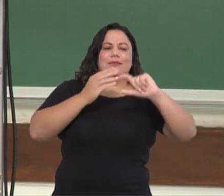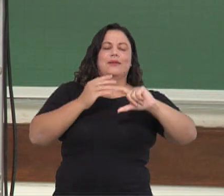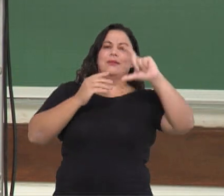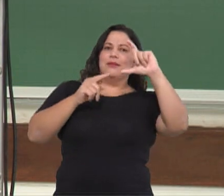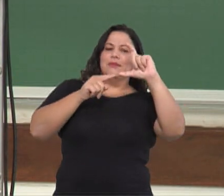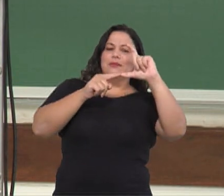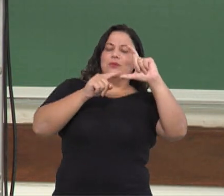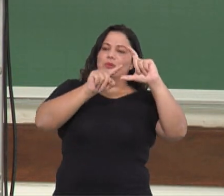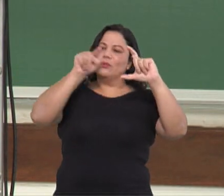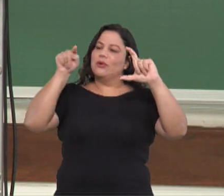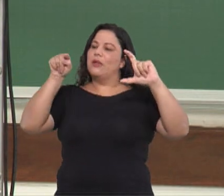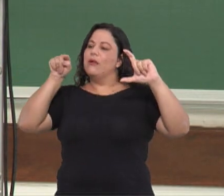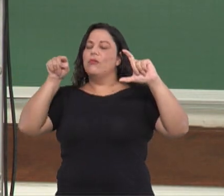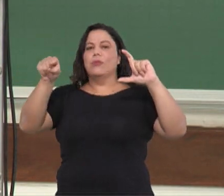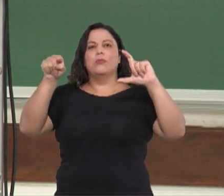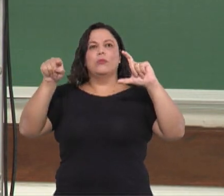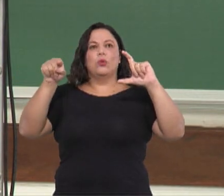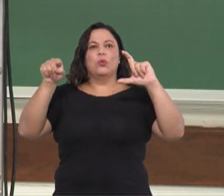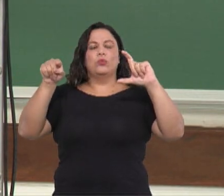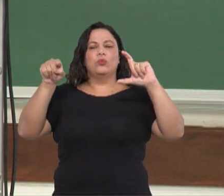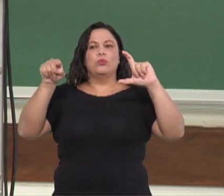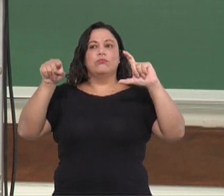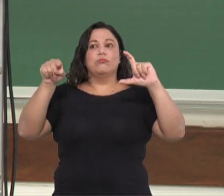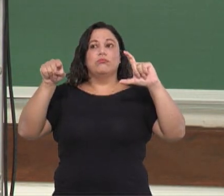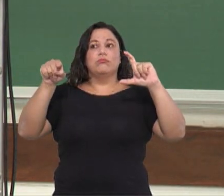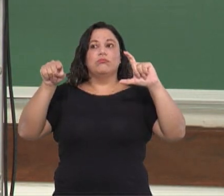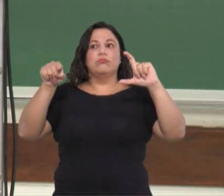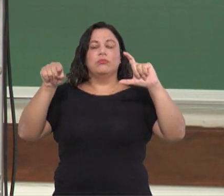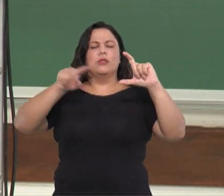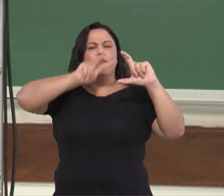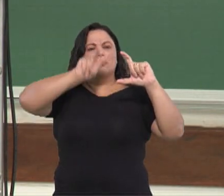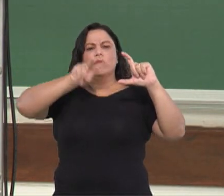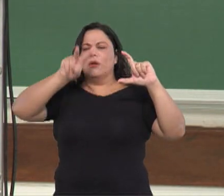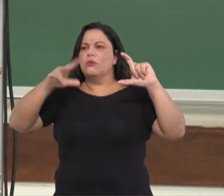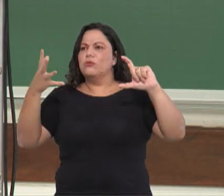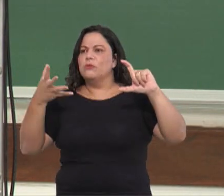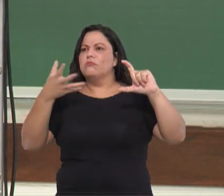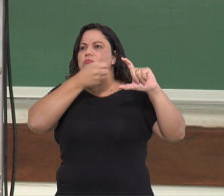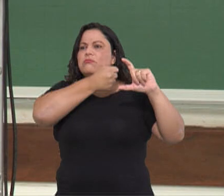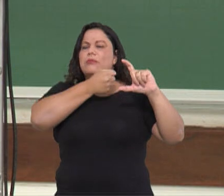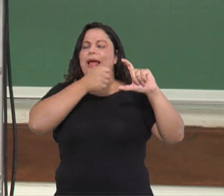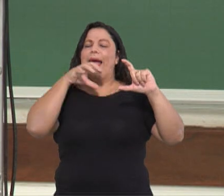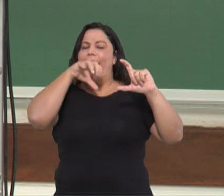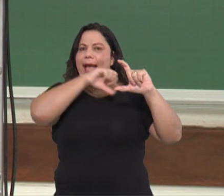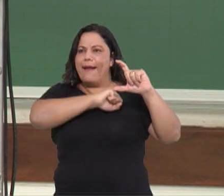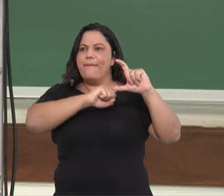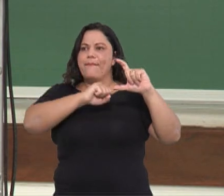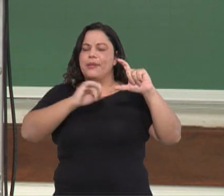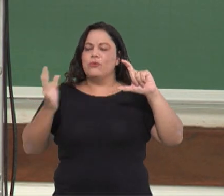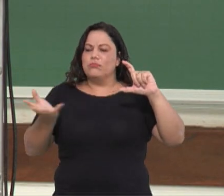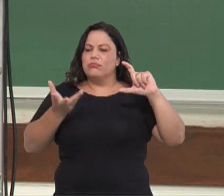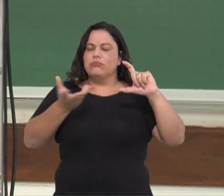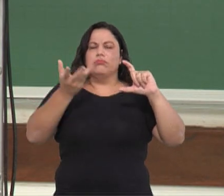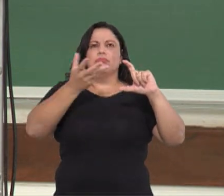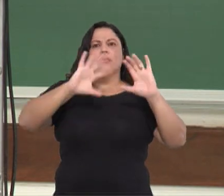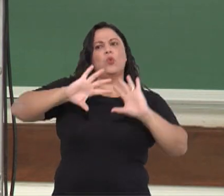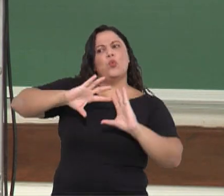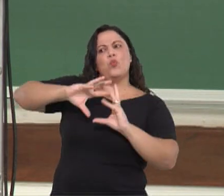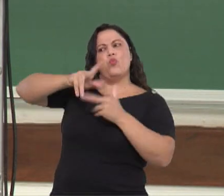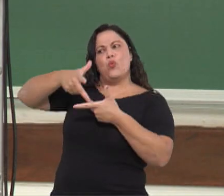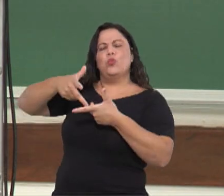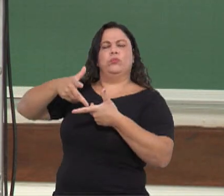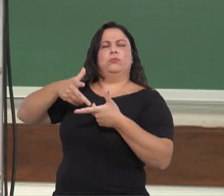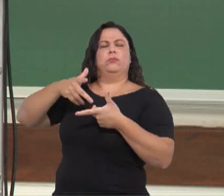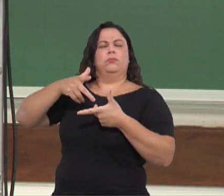período curto, ele faz com que a minha leitura seja ágil. Então ele afirma, estamos doentes, o mundo está doente, o Brasil